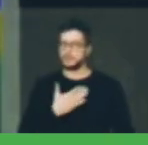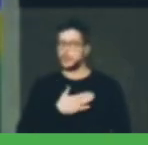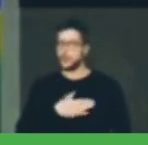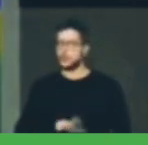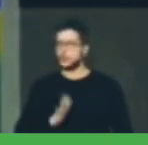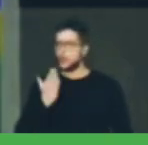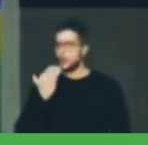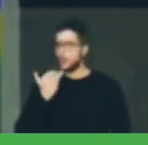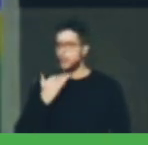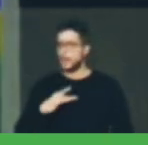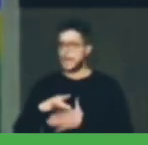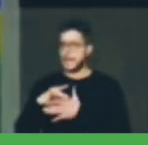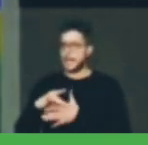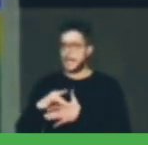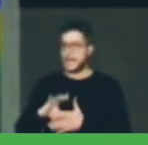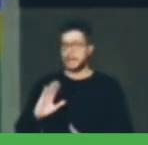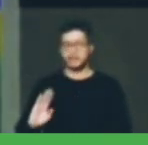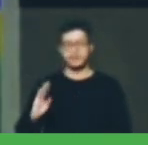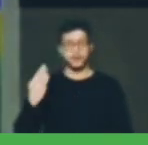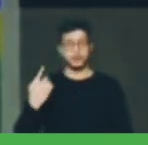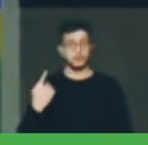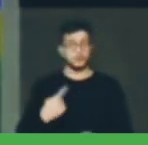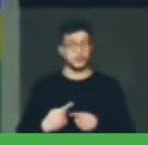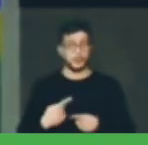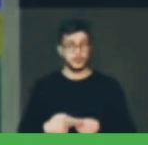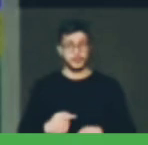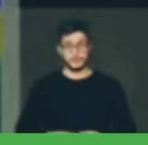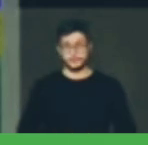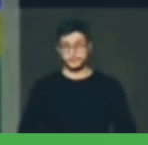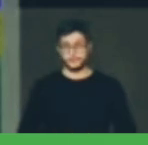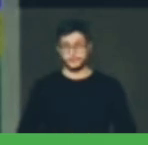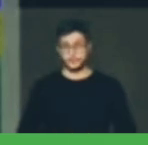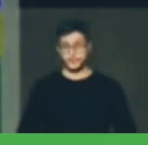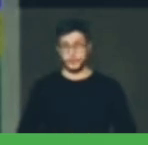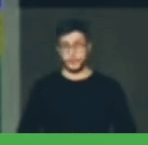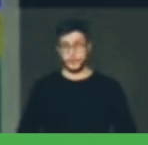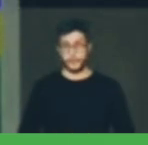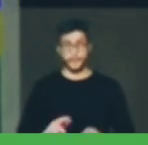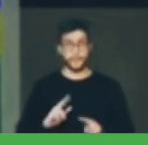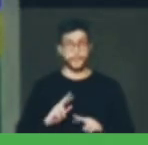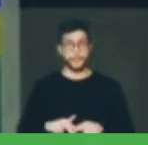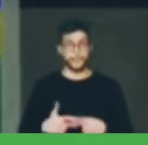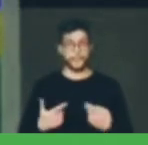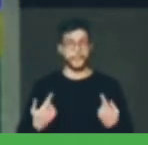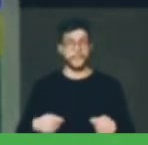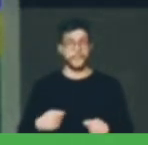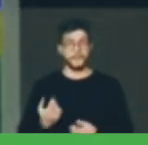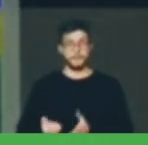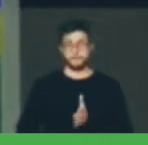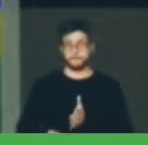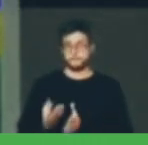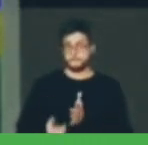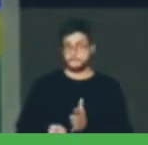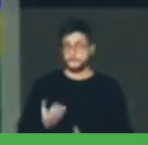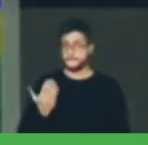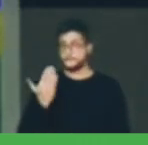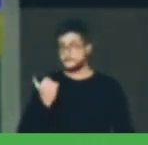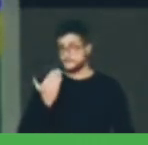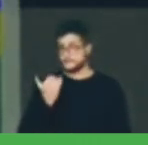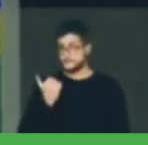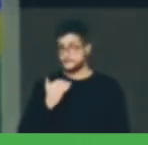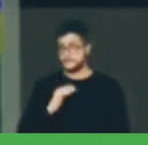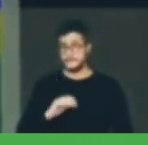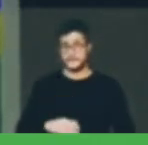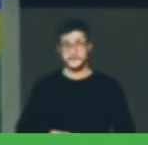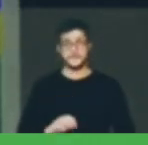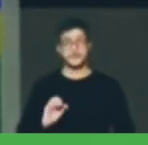eles não comem leite sintético? Porque alguém tem que produzir alimento. Ou será que vai ter um